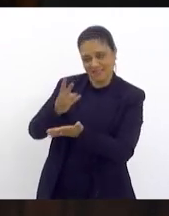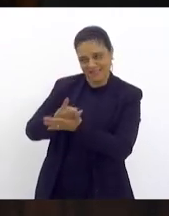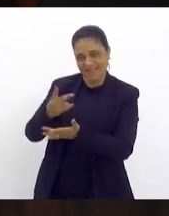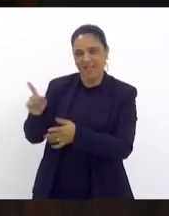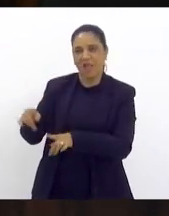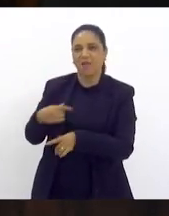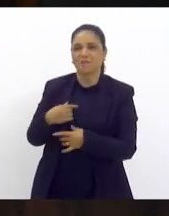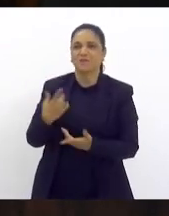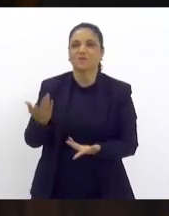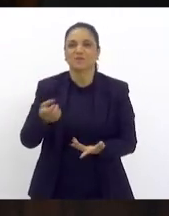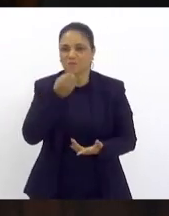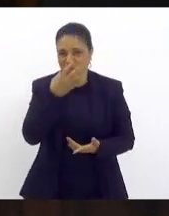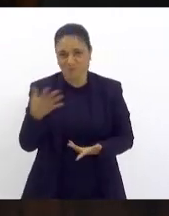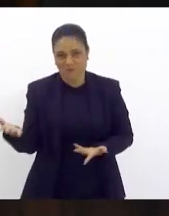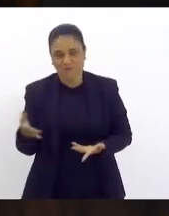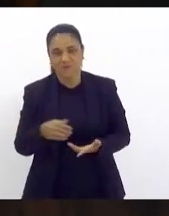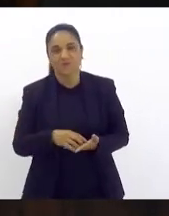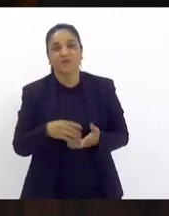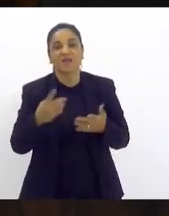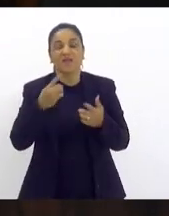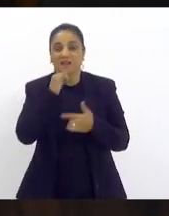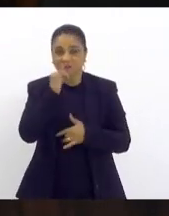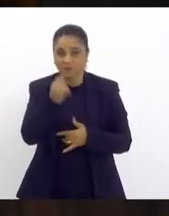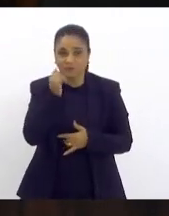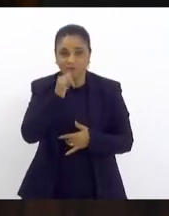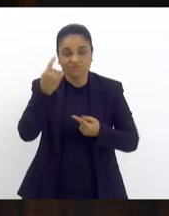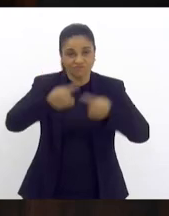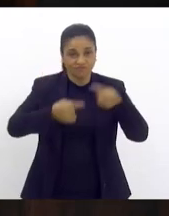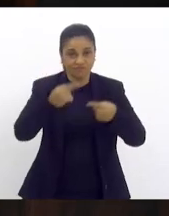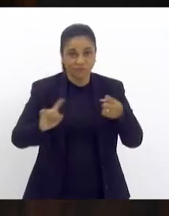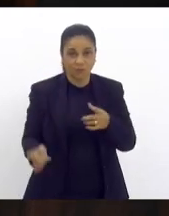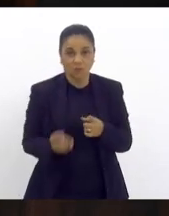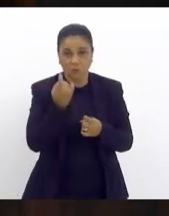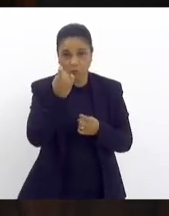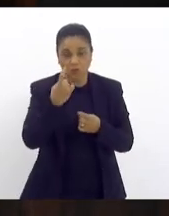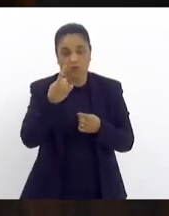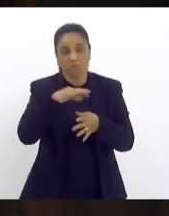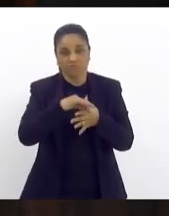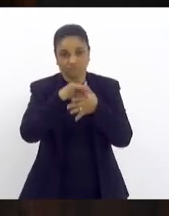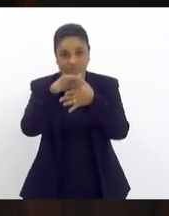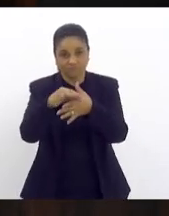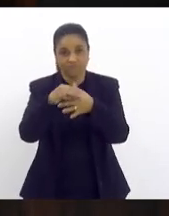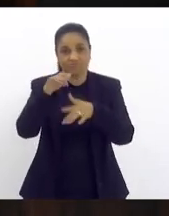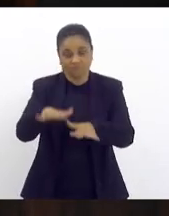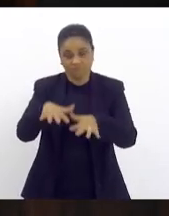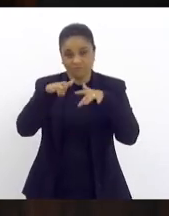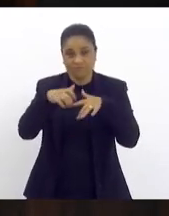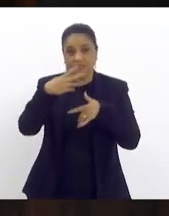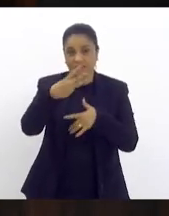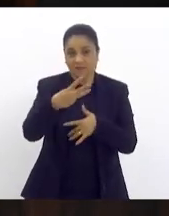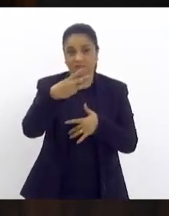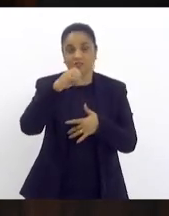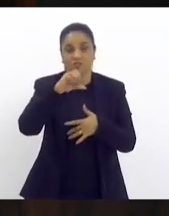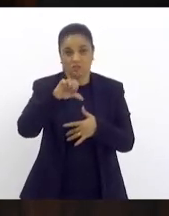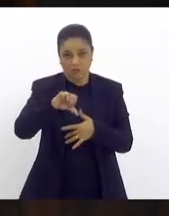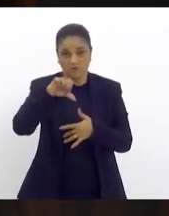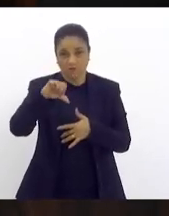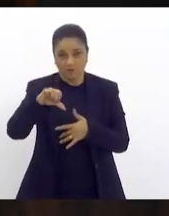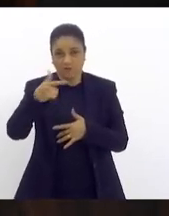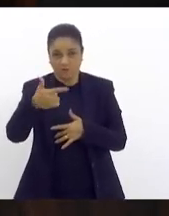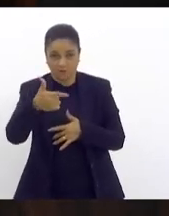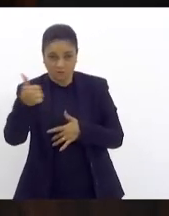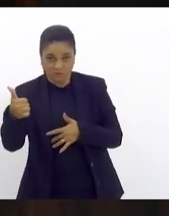bem benéfica anuncio em discussão única indicação Legislativa no número 399 2021